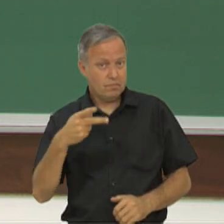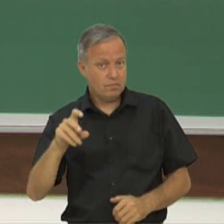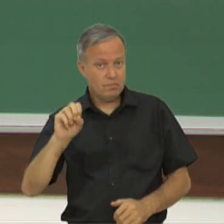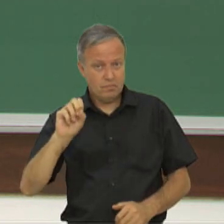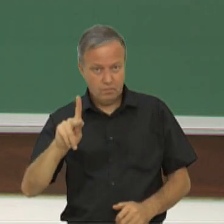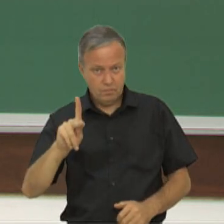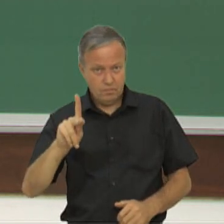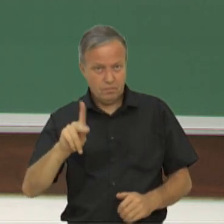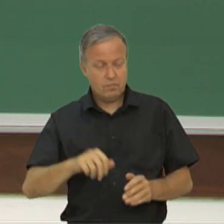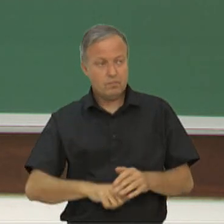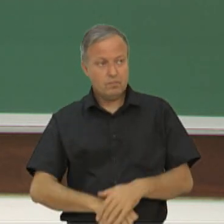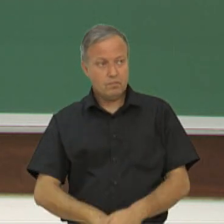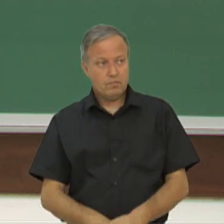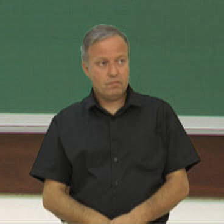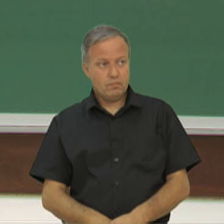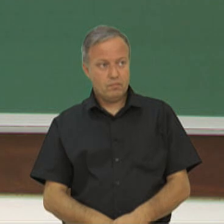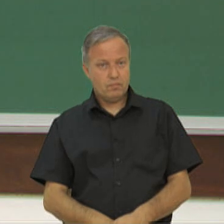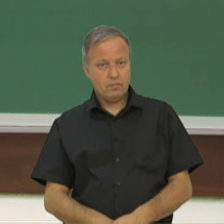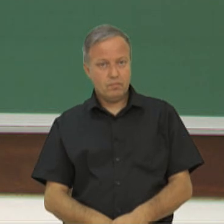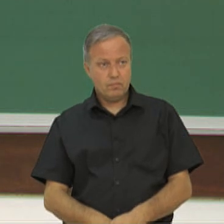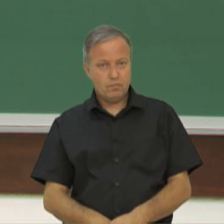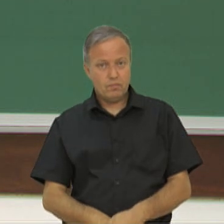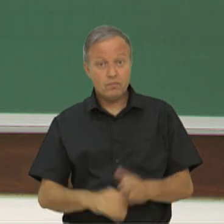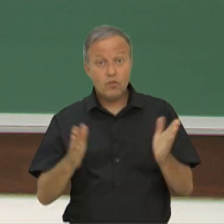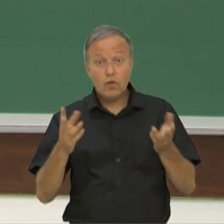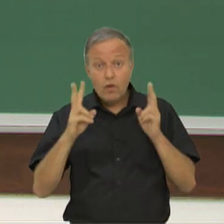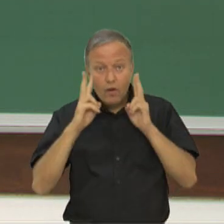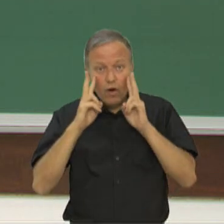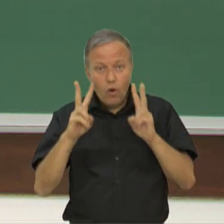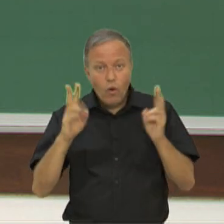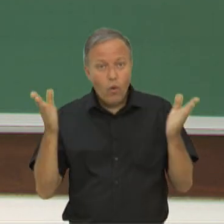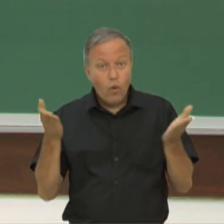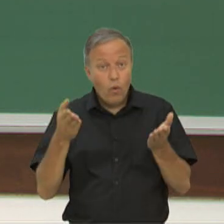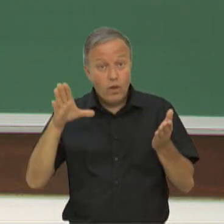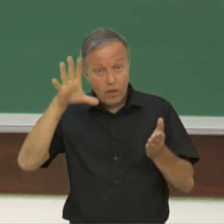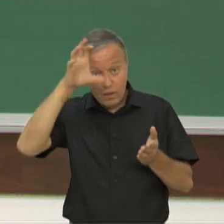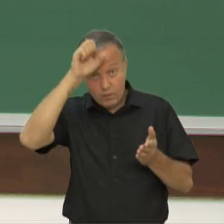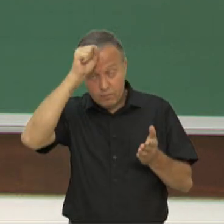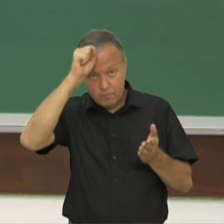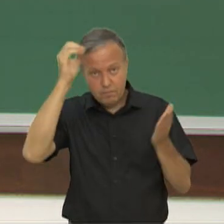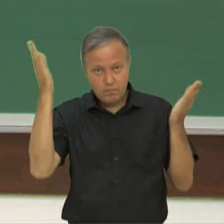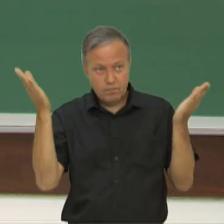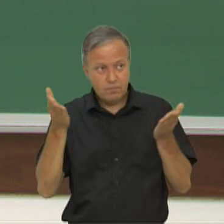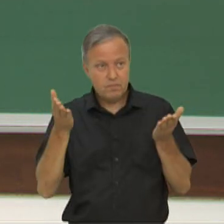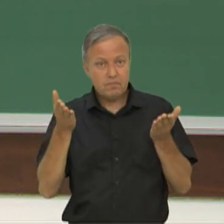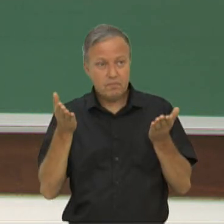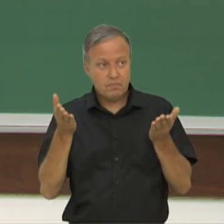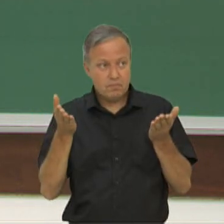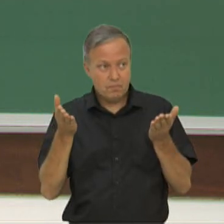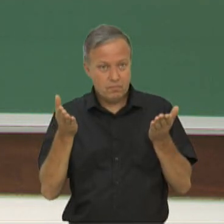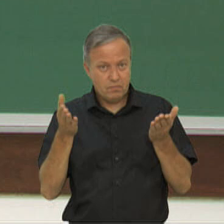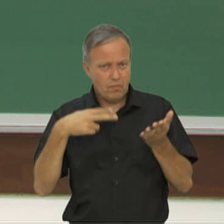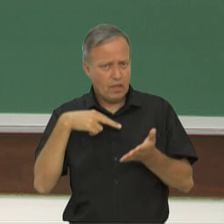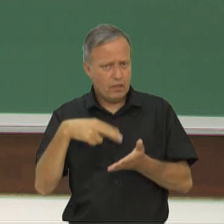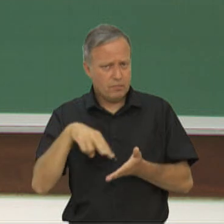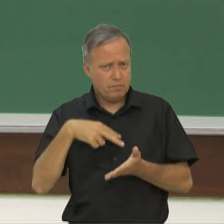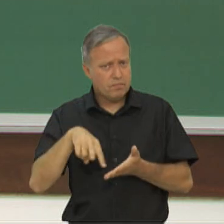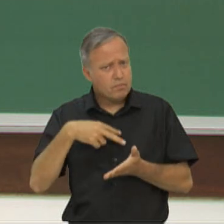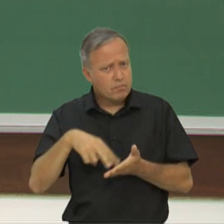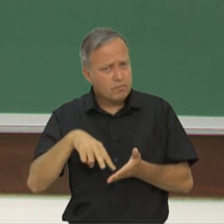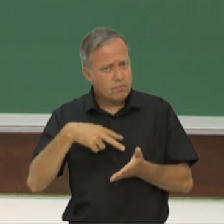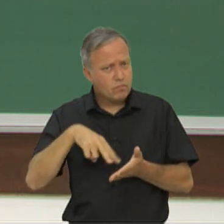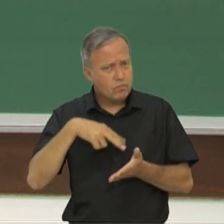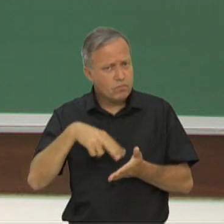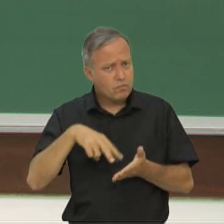ok? Vamos em frente então para ver o que a gente vai aprender mais sobre a dança? Pois é, vamos continuar